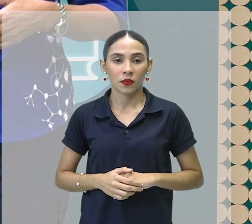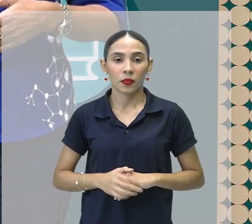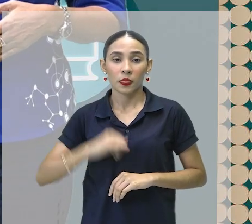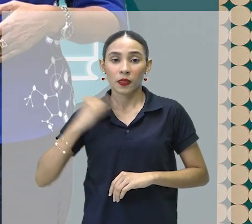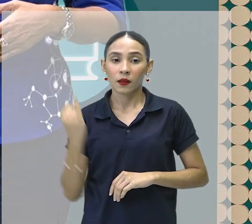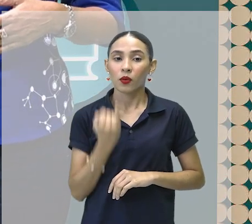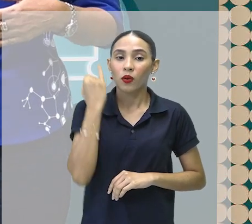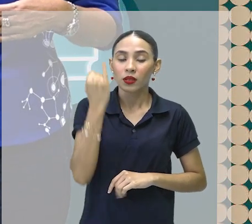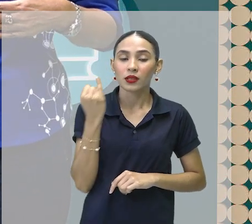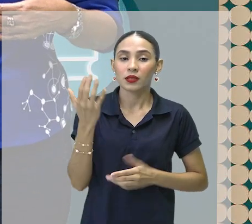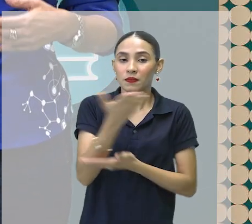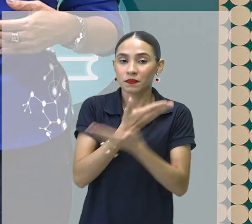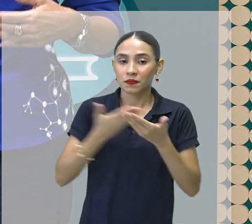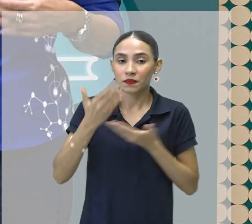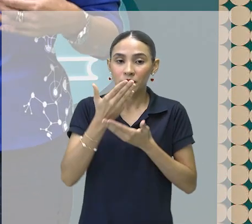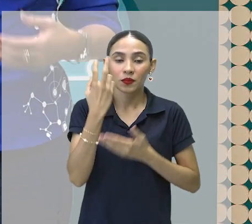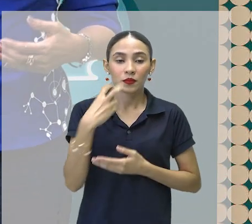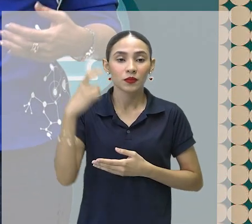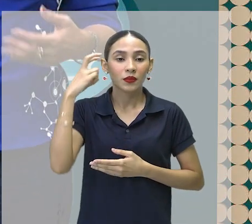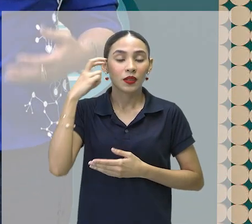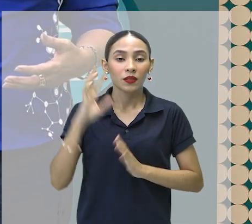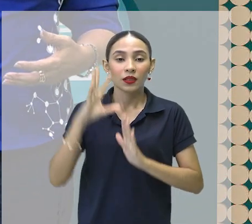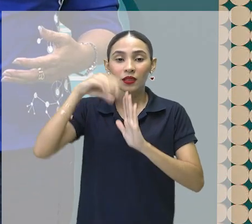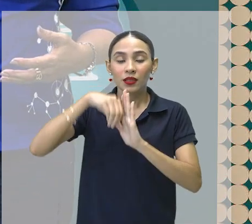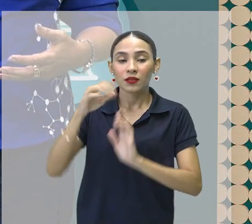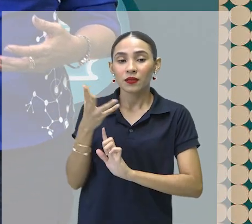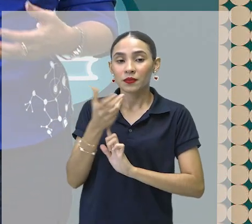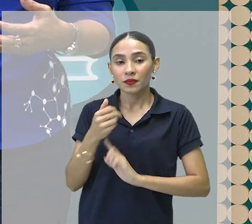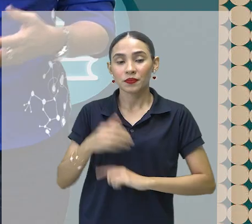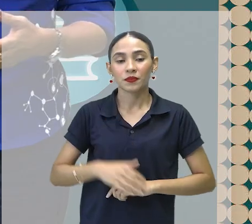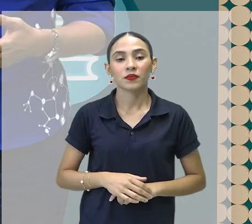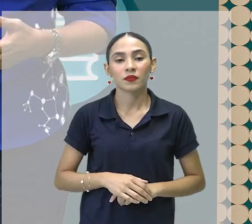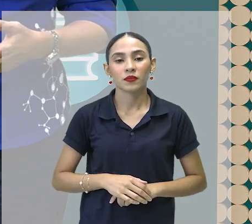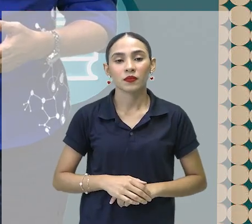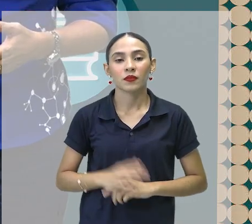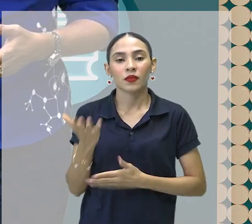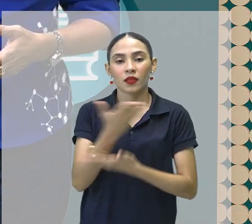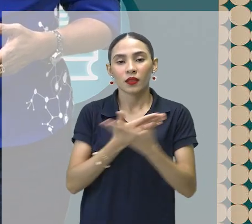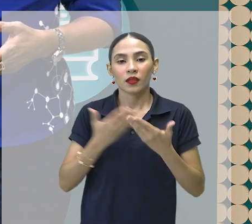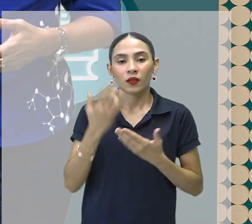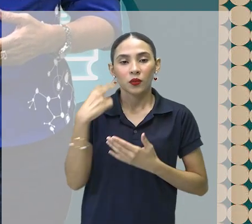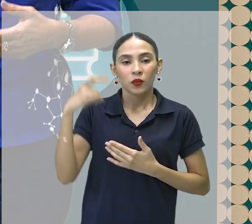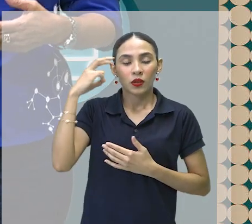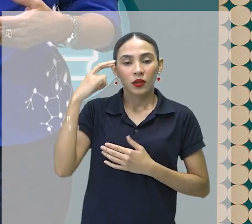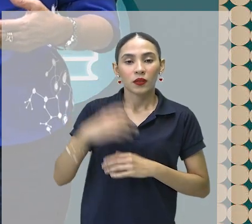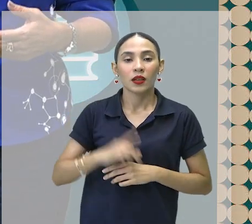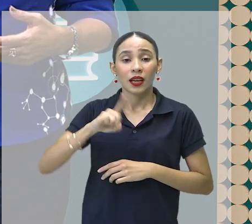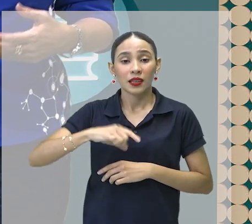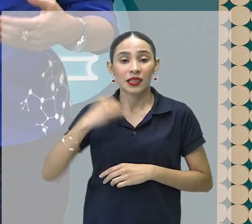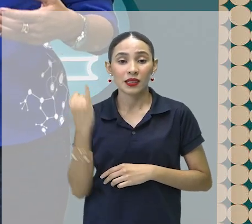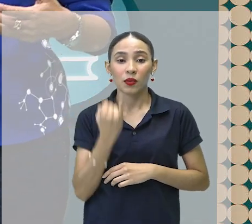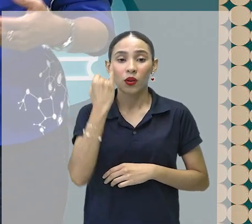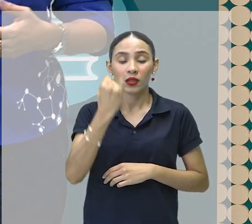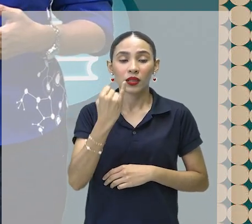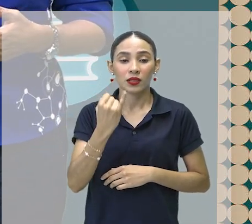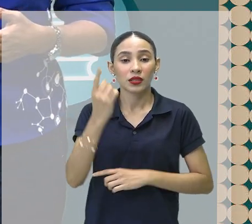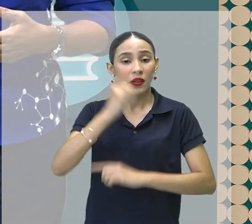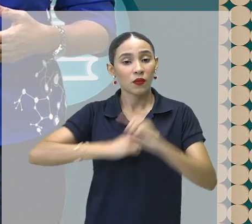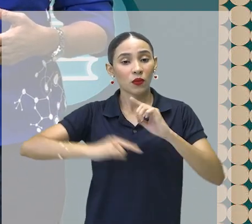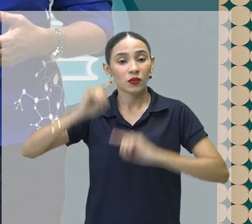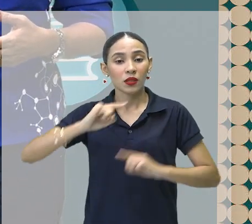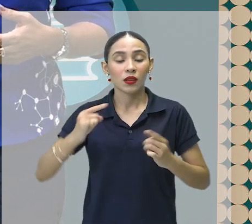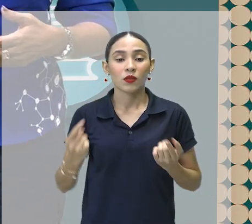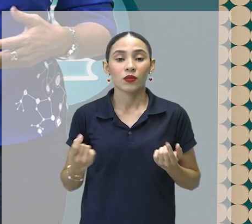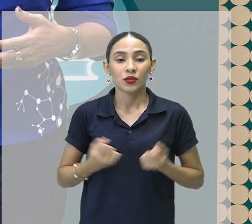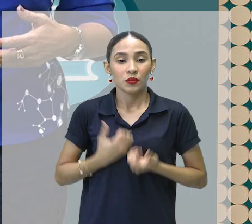A importância da interação cultural na arte. A interação cultural é fundamental para a evolução e